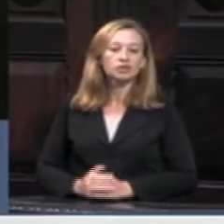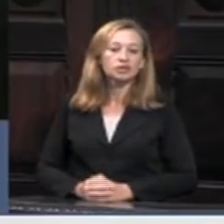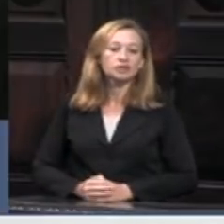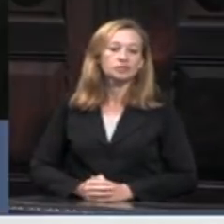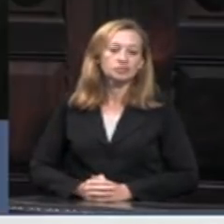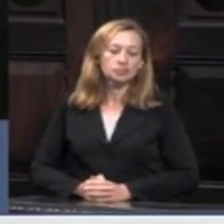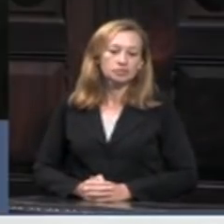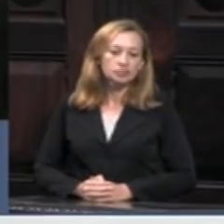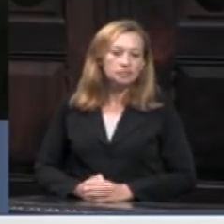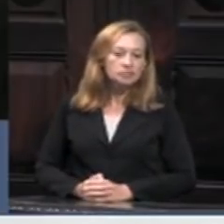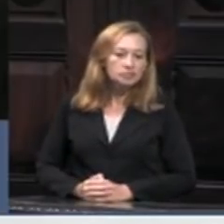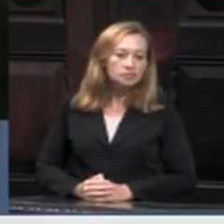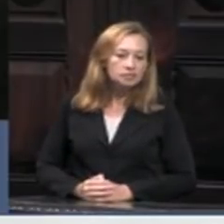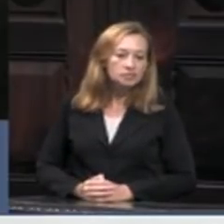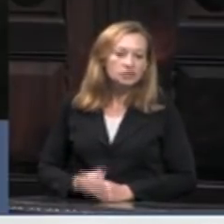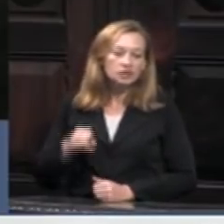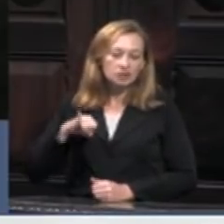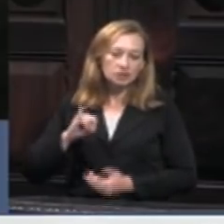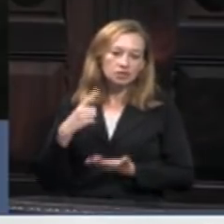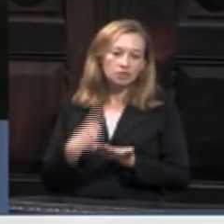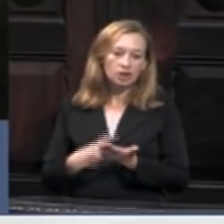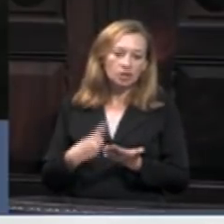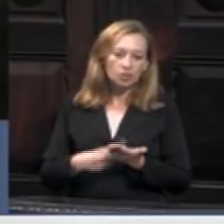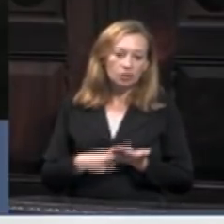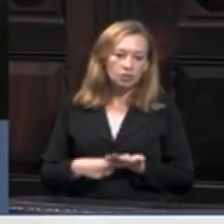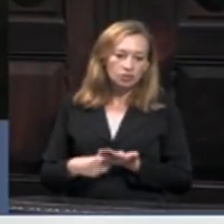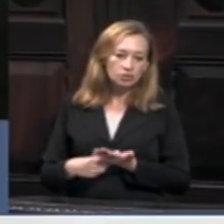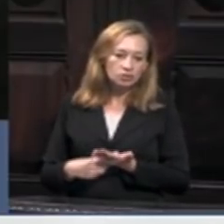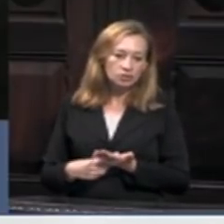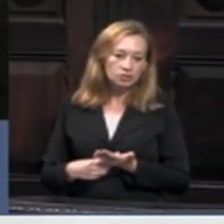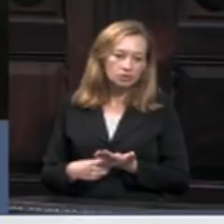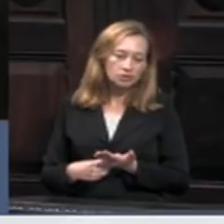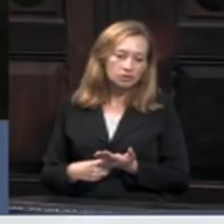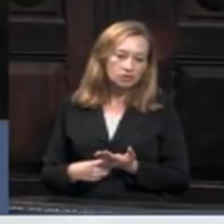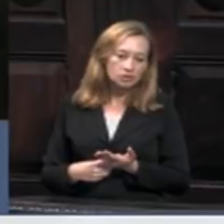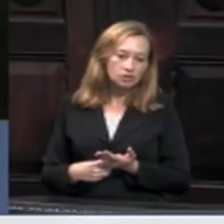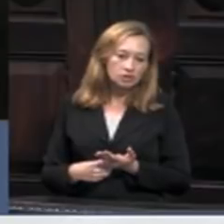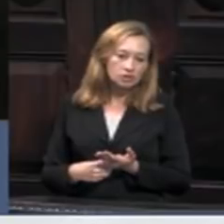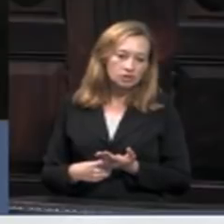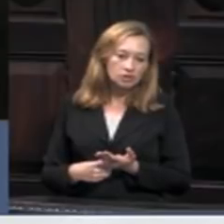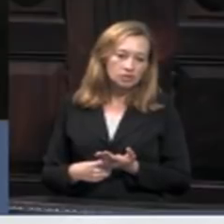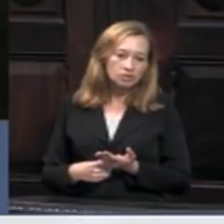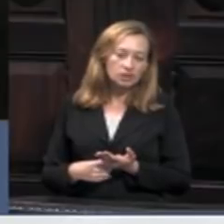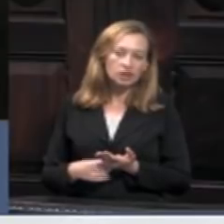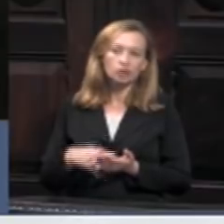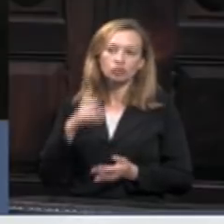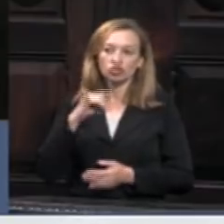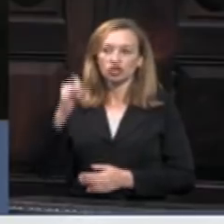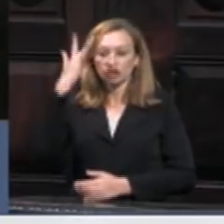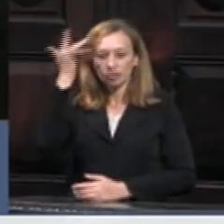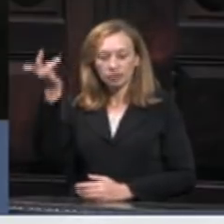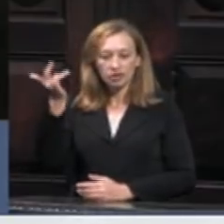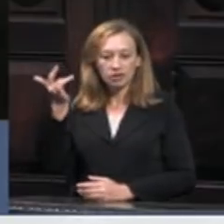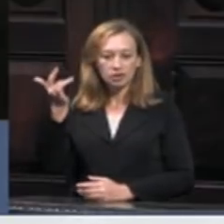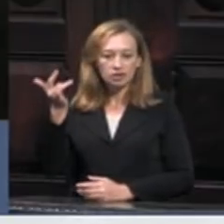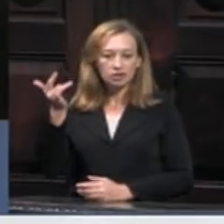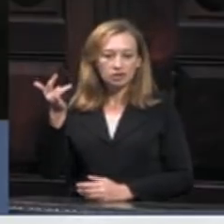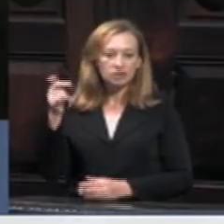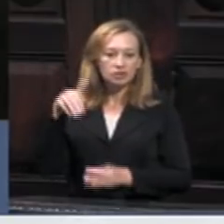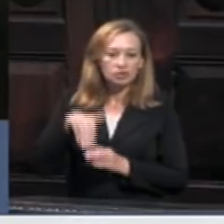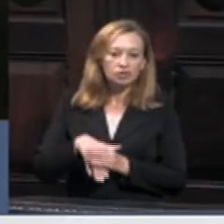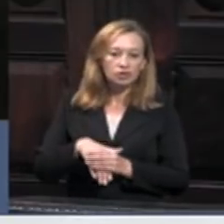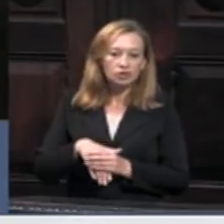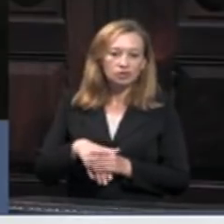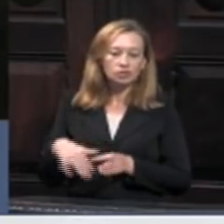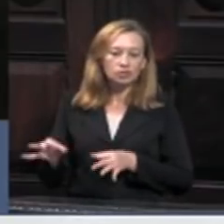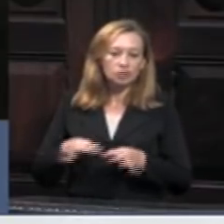principalmente se o acordo passar para que no dia de amanhã vote o